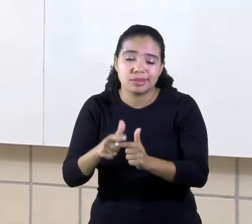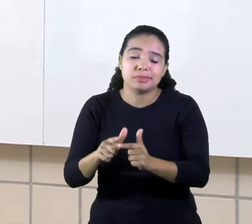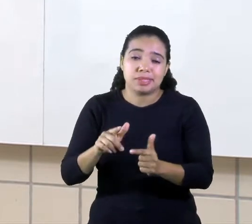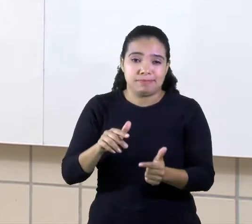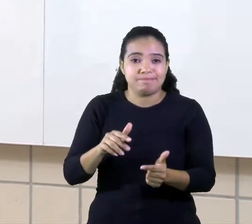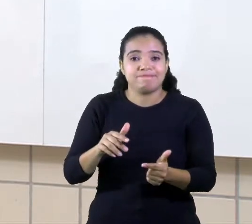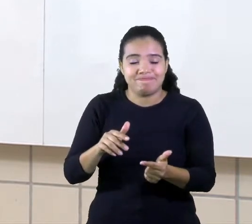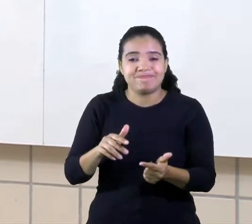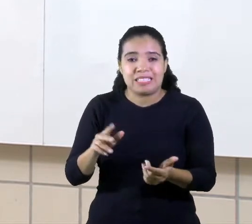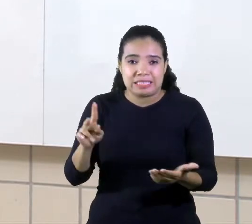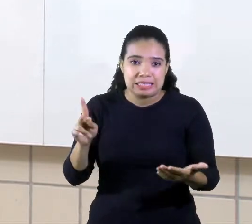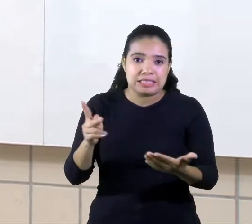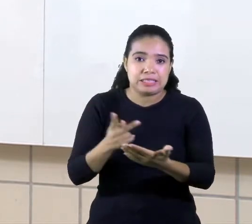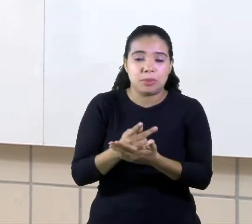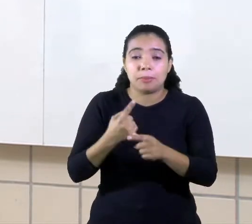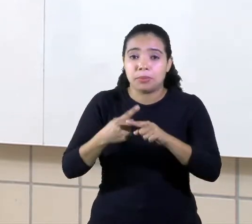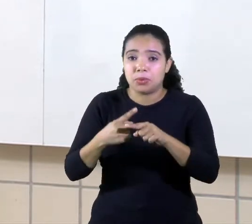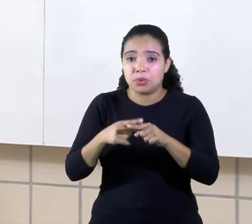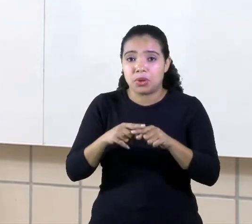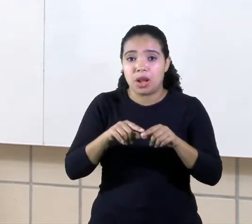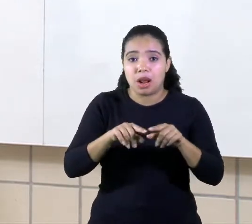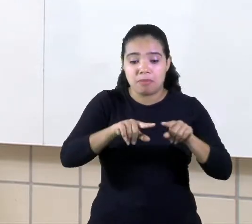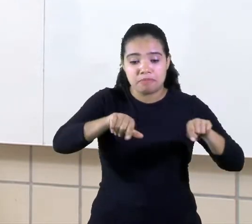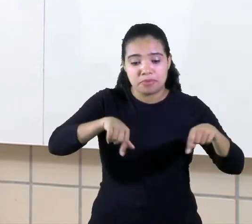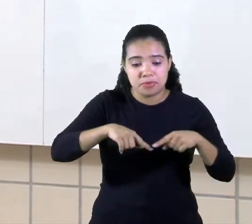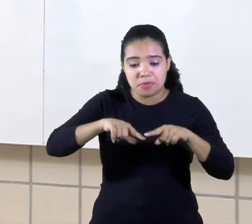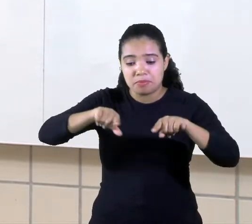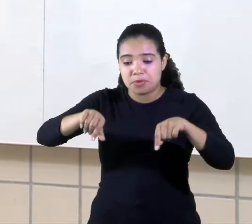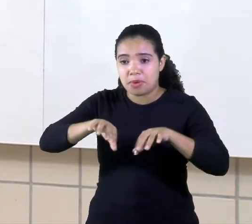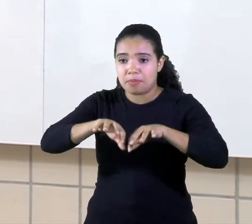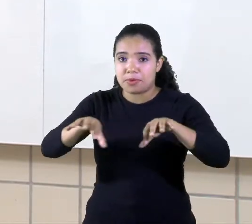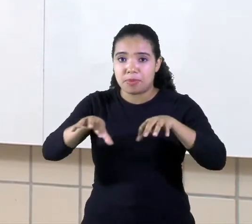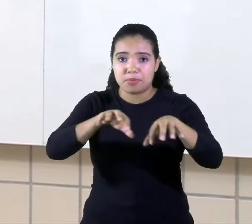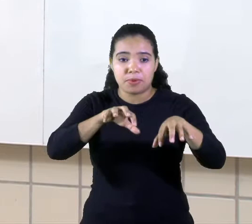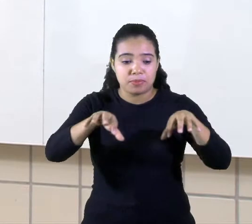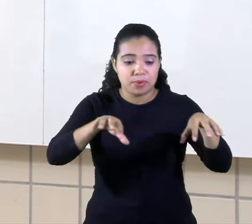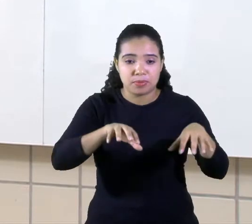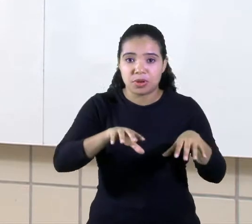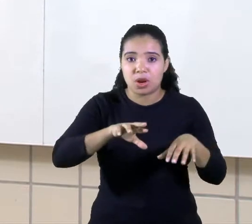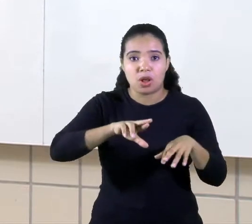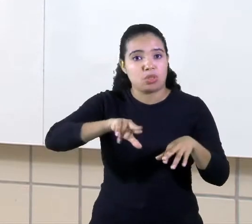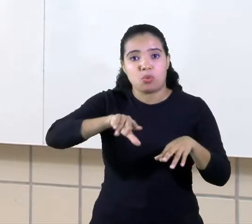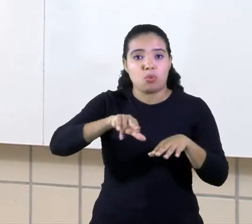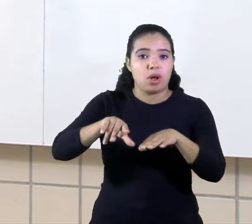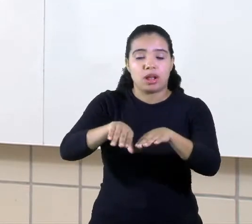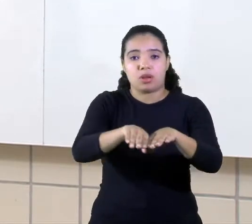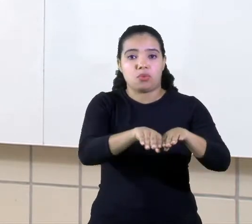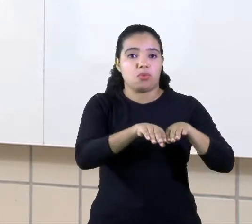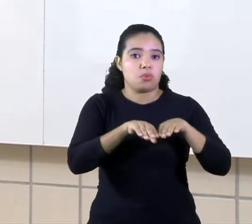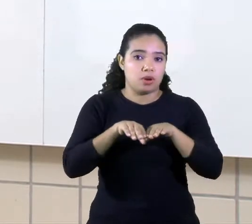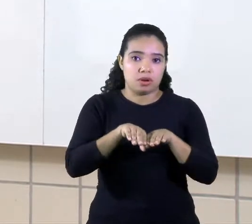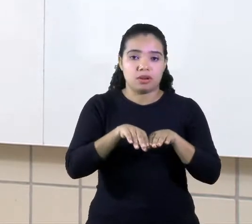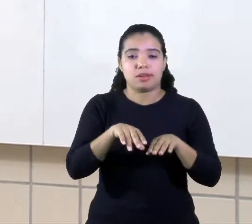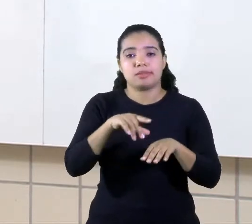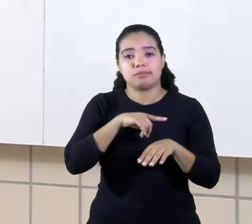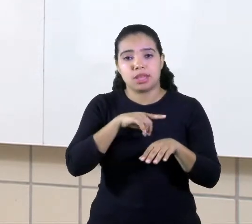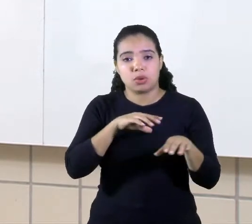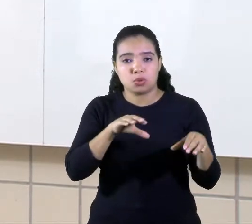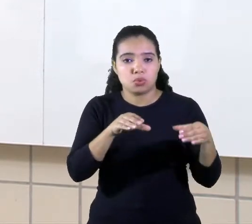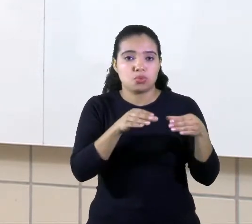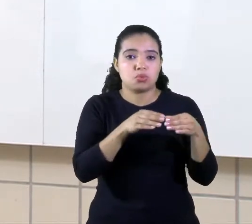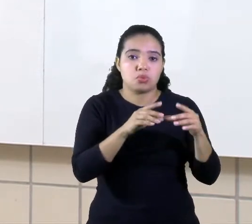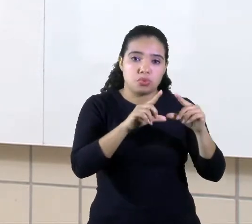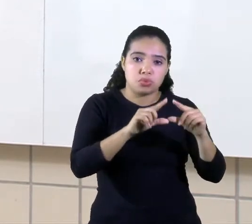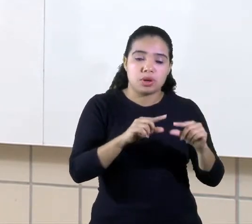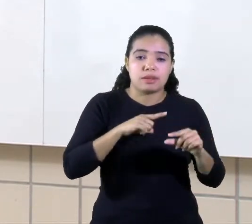problemas, porque a distribuição da terra no Brasil não é uma distribuição de forma igualitária. Nós temos um grupo minoritário que